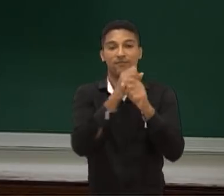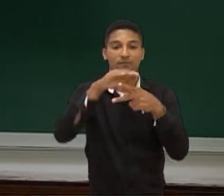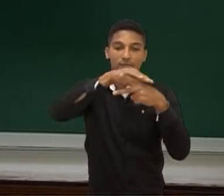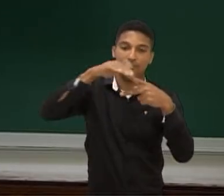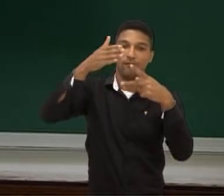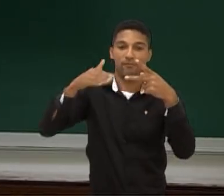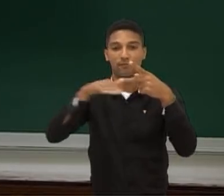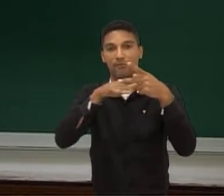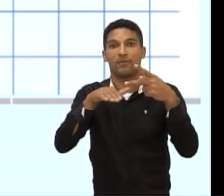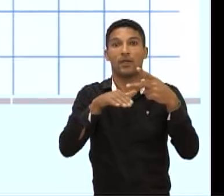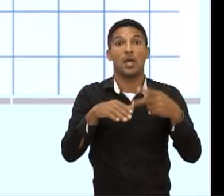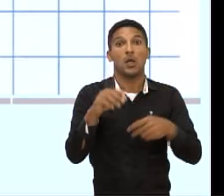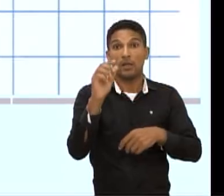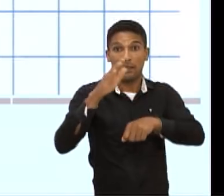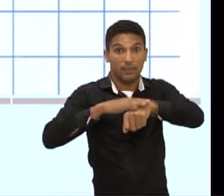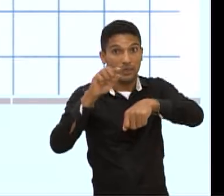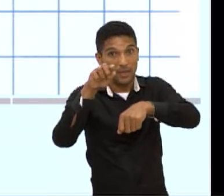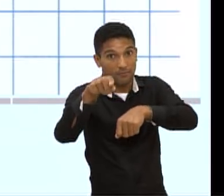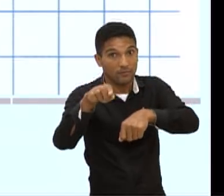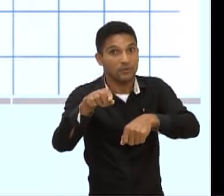E eu já retorno aí com a resposta.